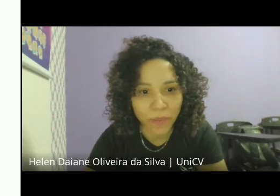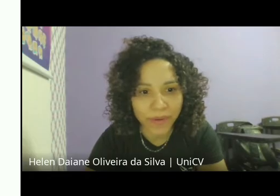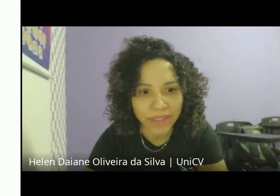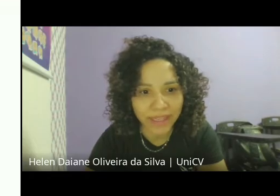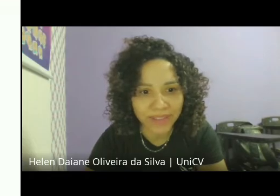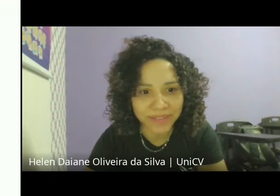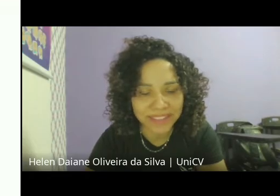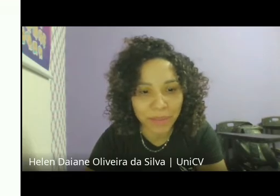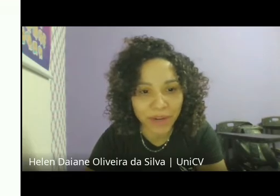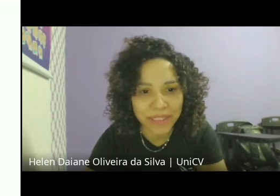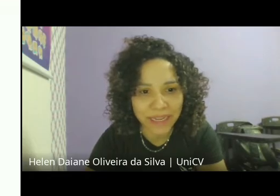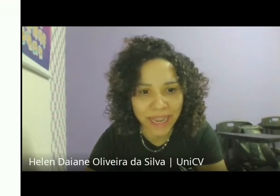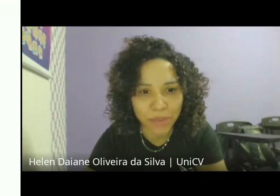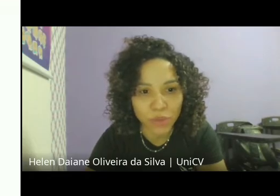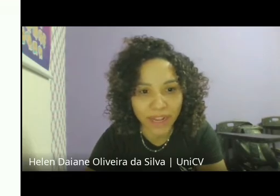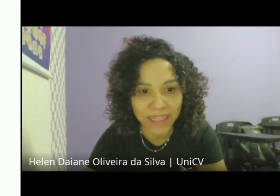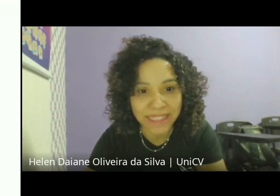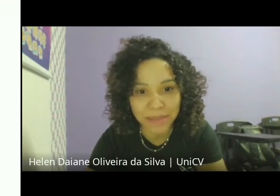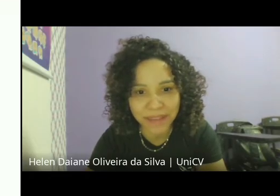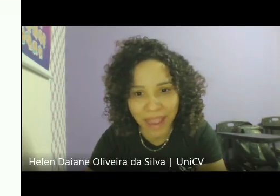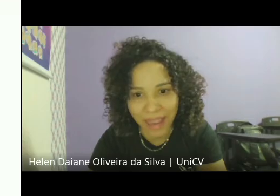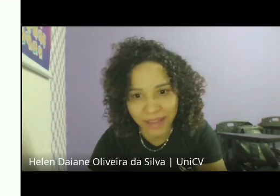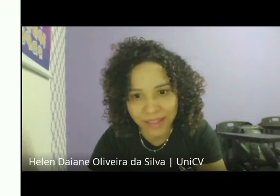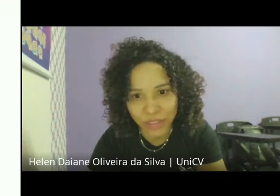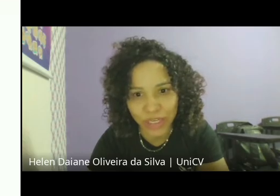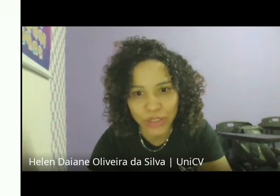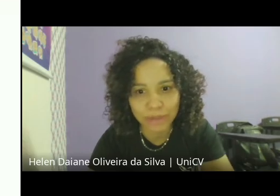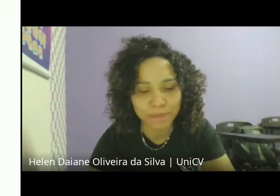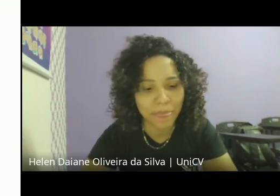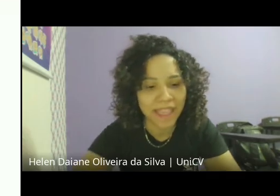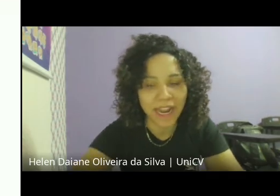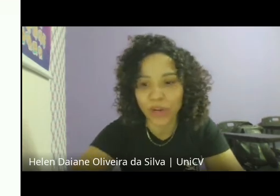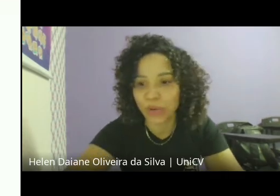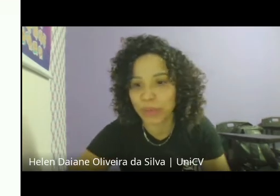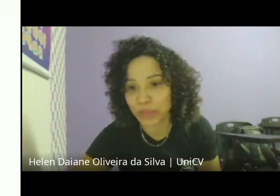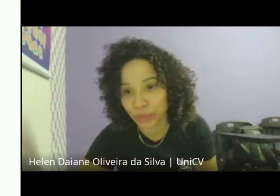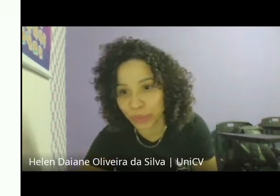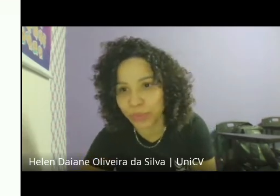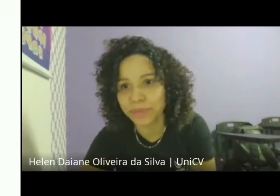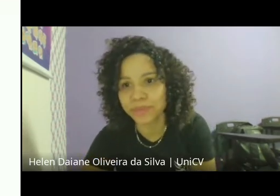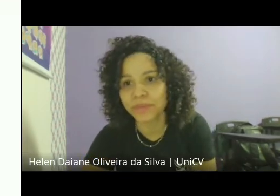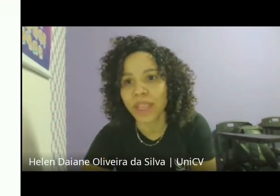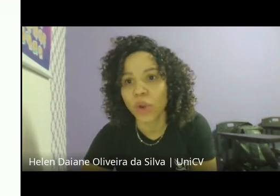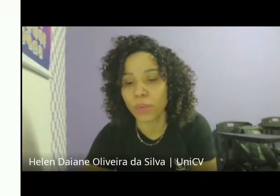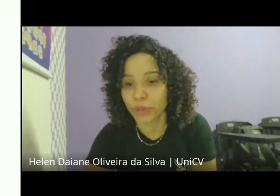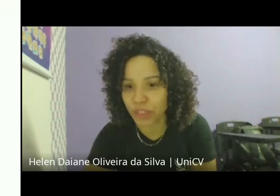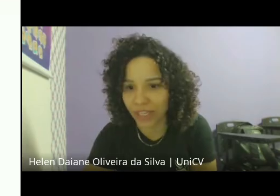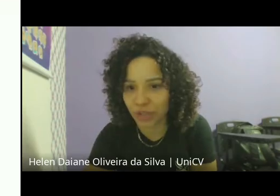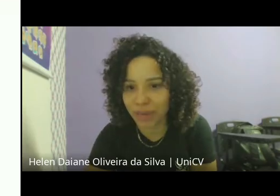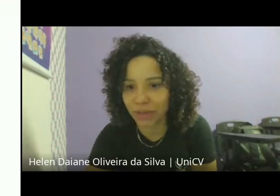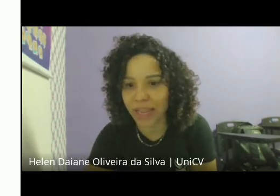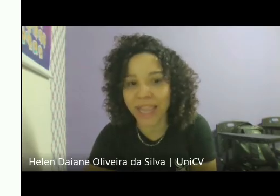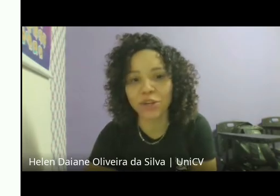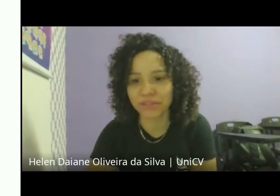outra coisa, né? Também nós teremos com vagas limitadas, tá, gente? Agora no começo de outubro, um